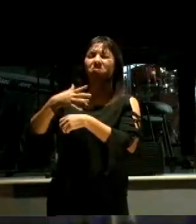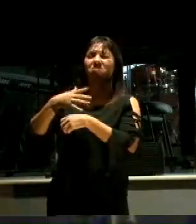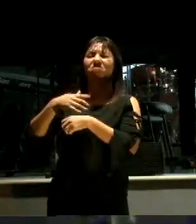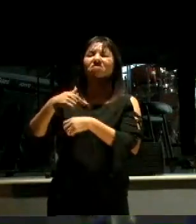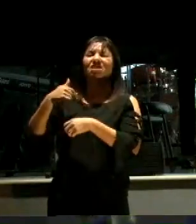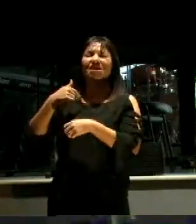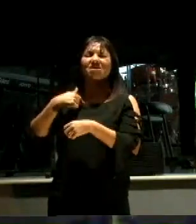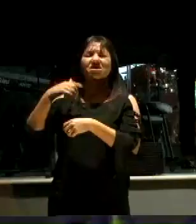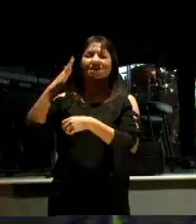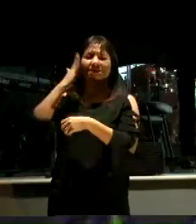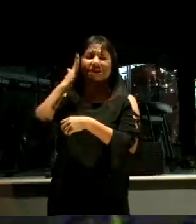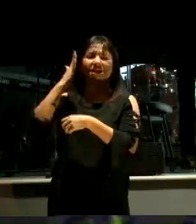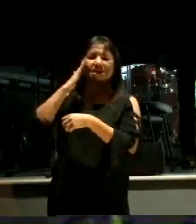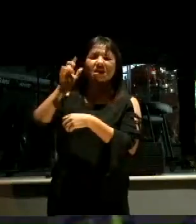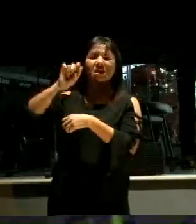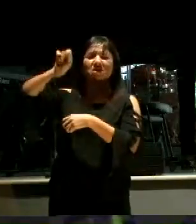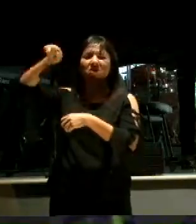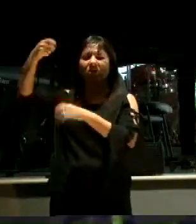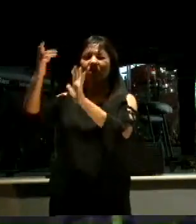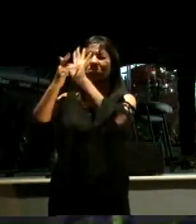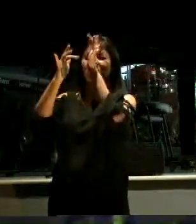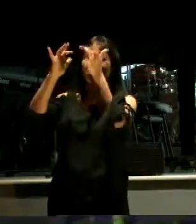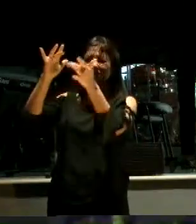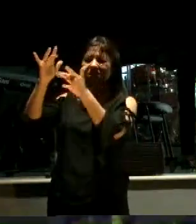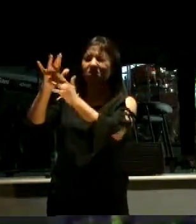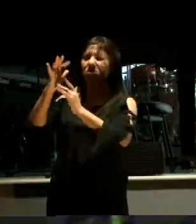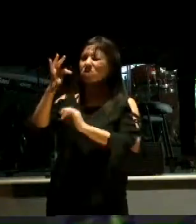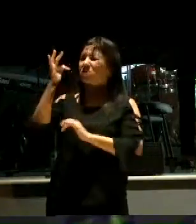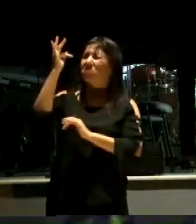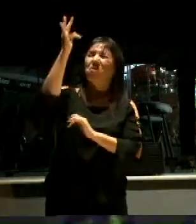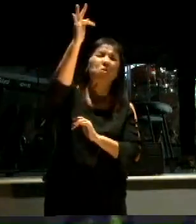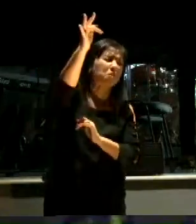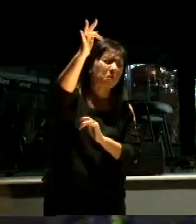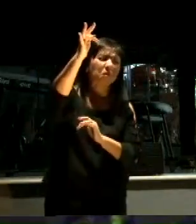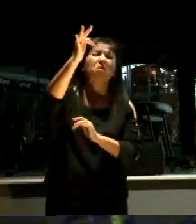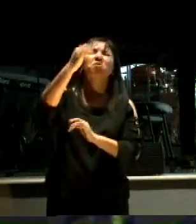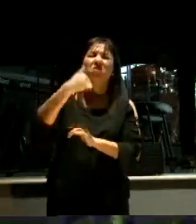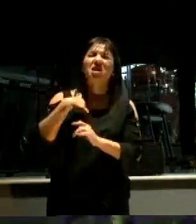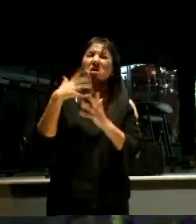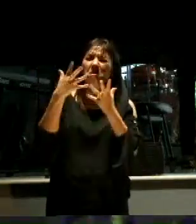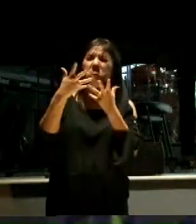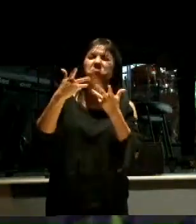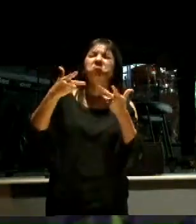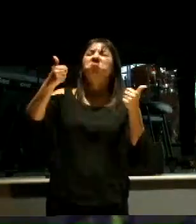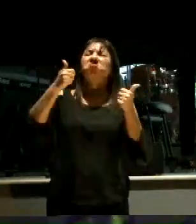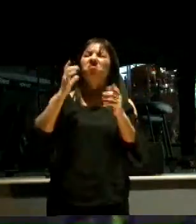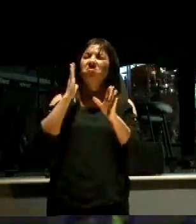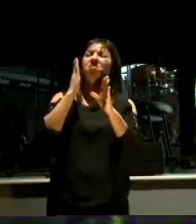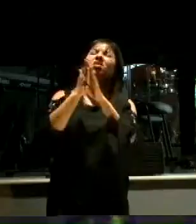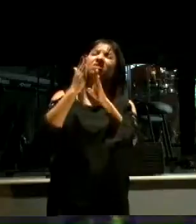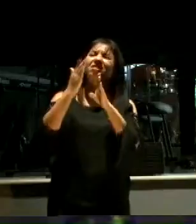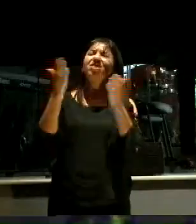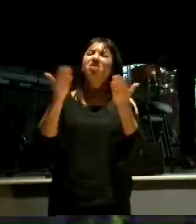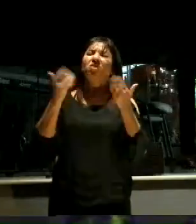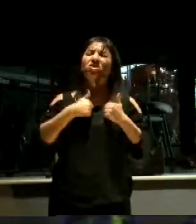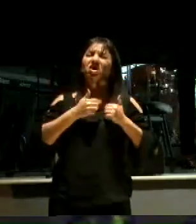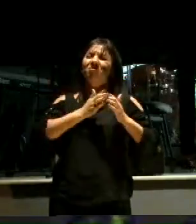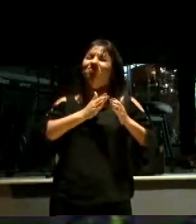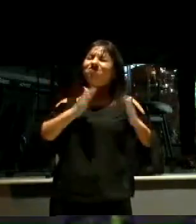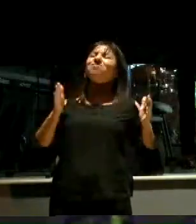mim. Diga: o melhor ainda está por vir, mas eu me abro, Senhor. Tu